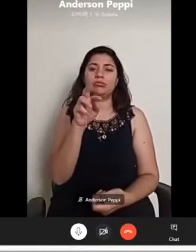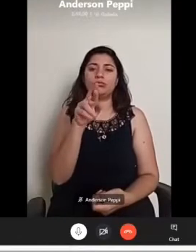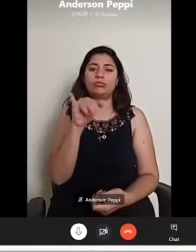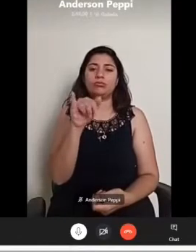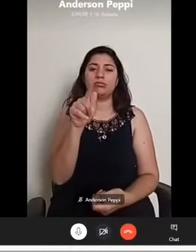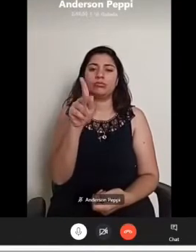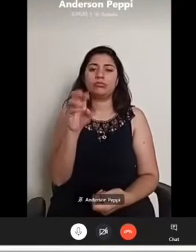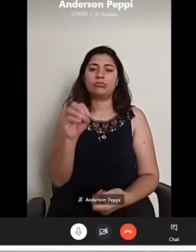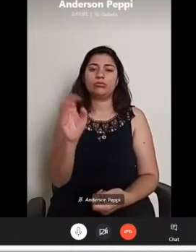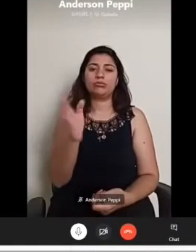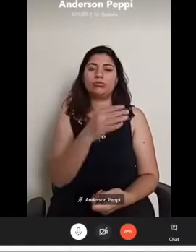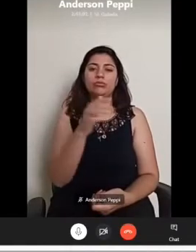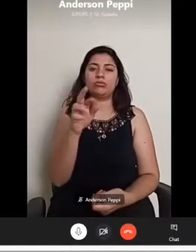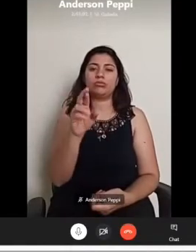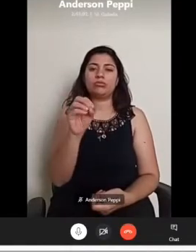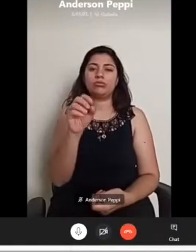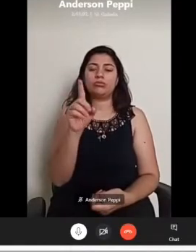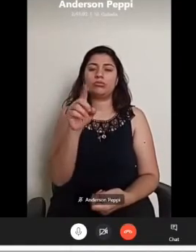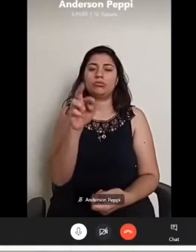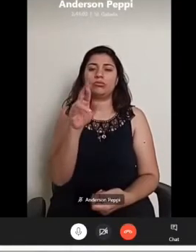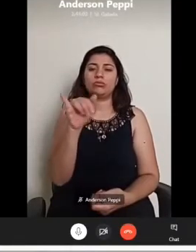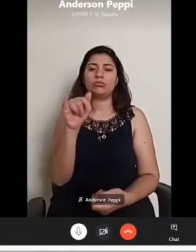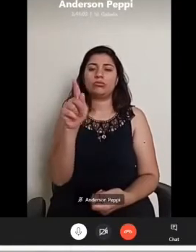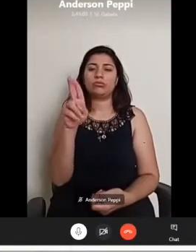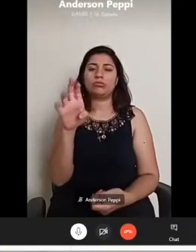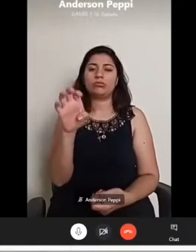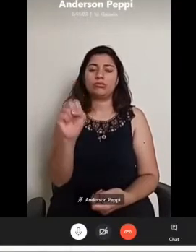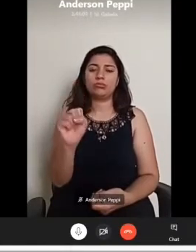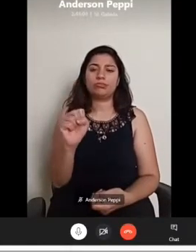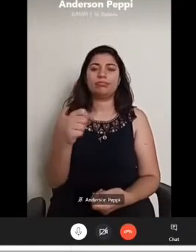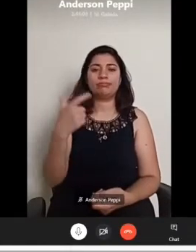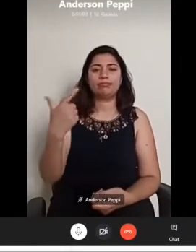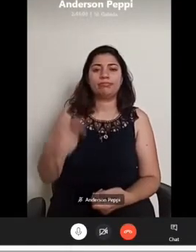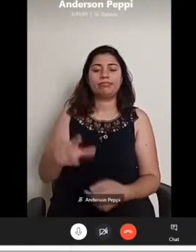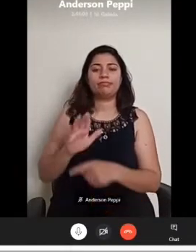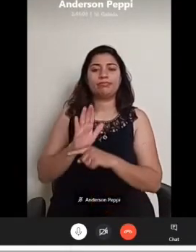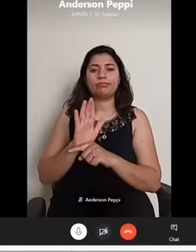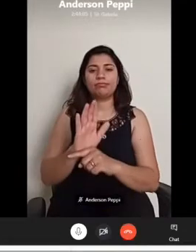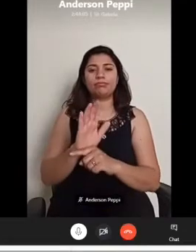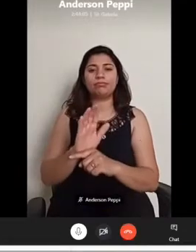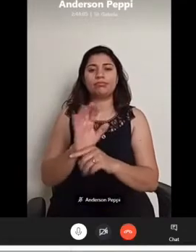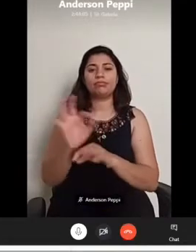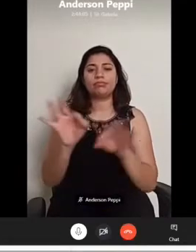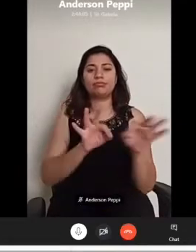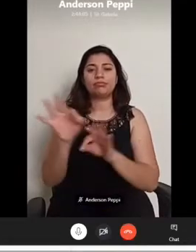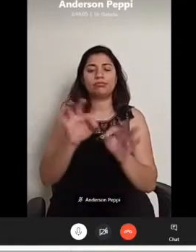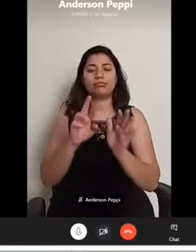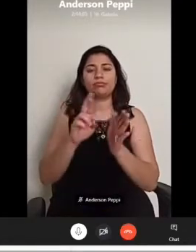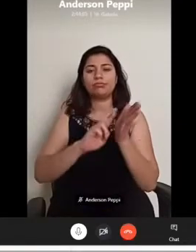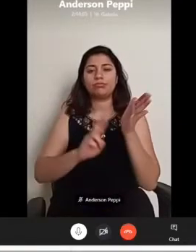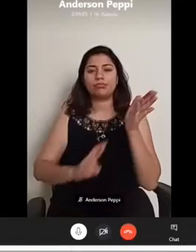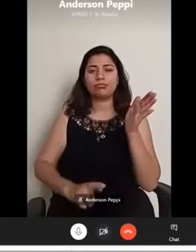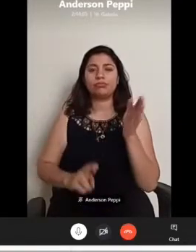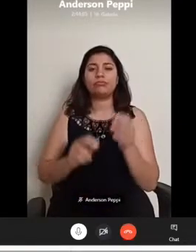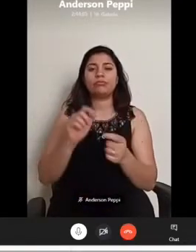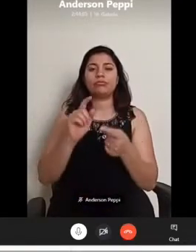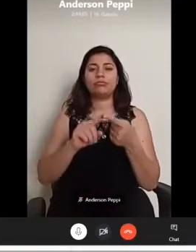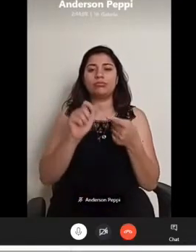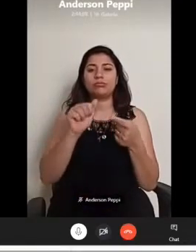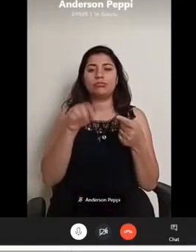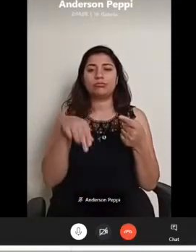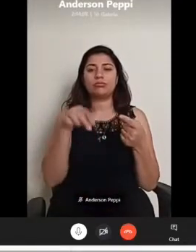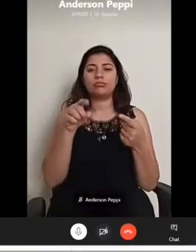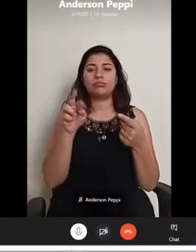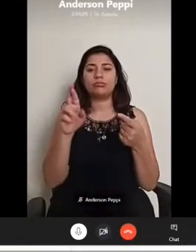Comissão de Constituição, Justiça e Redação. Vereador André Rogério Barbosa, Elias Marcelo